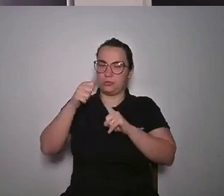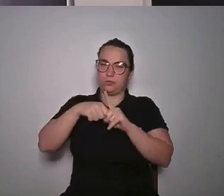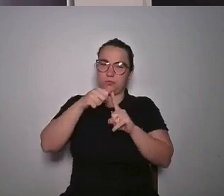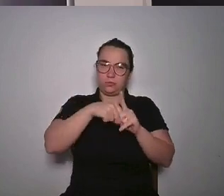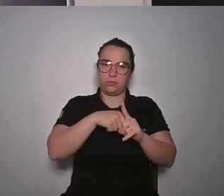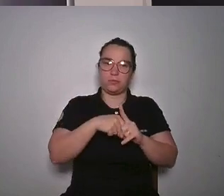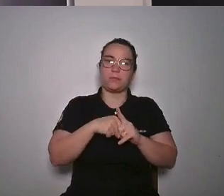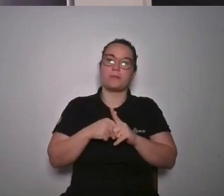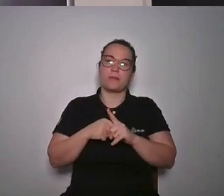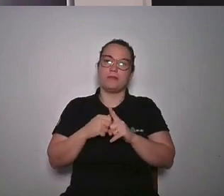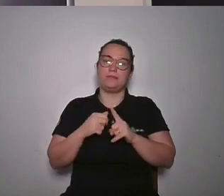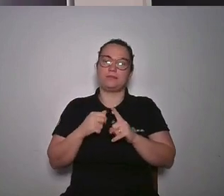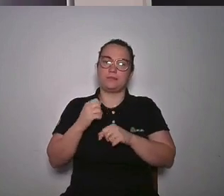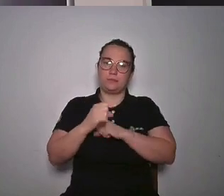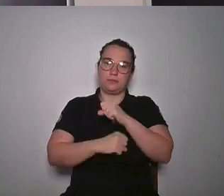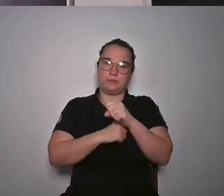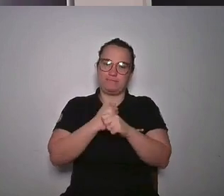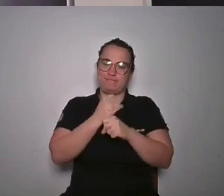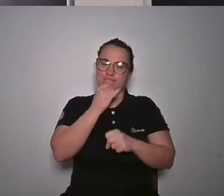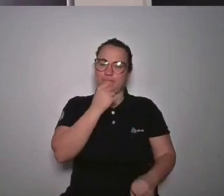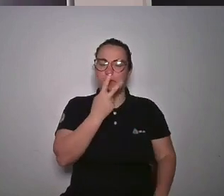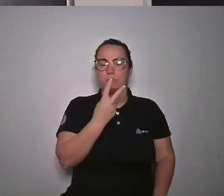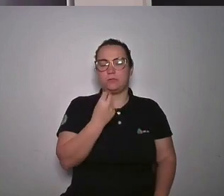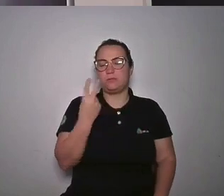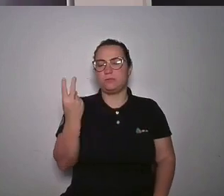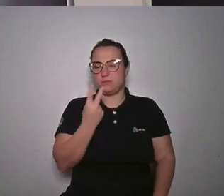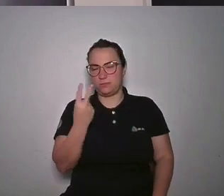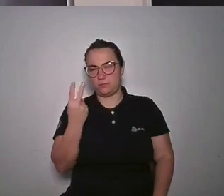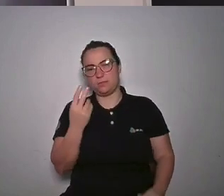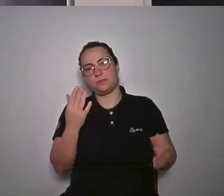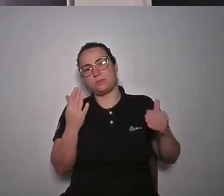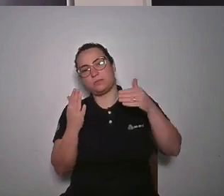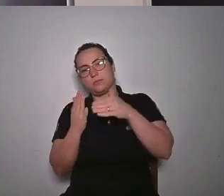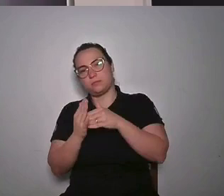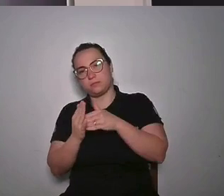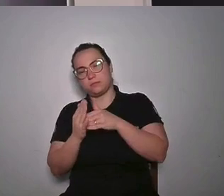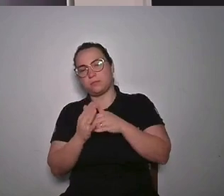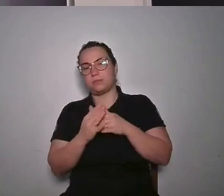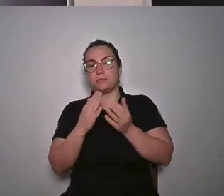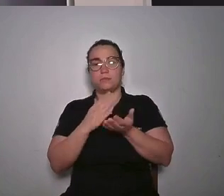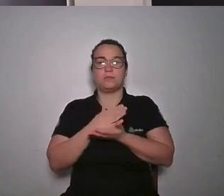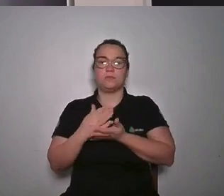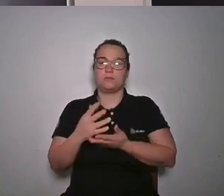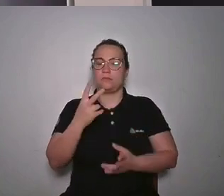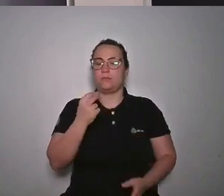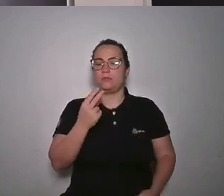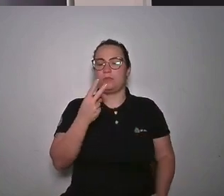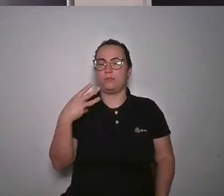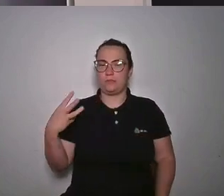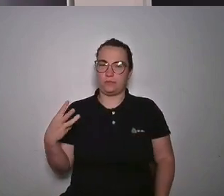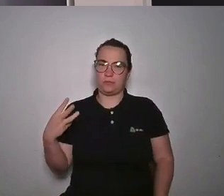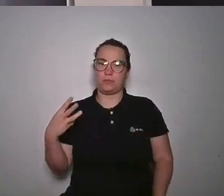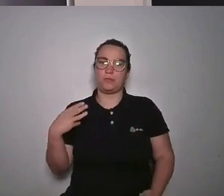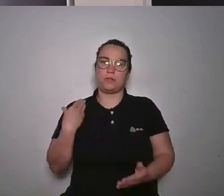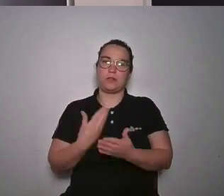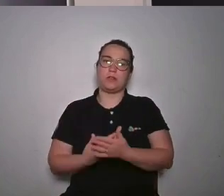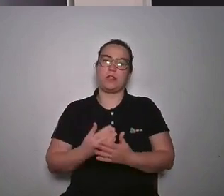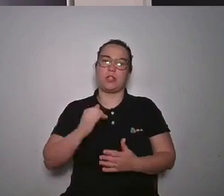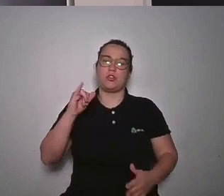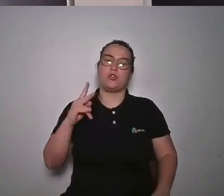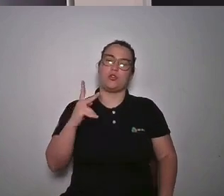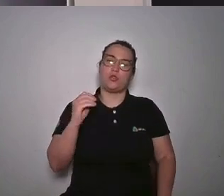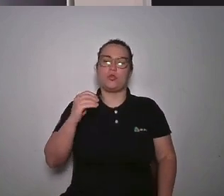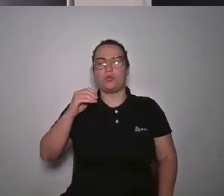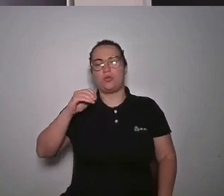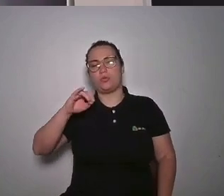pegamos o ano de 2022 e o ano inicial de 2023, até junho ou